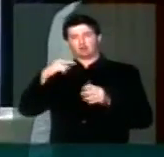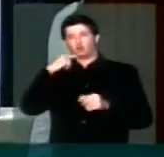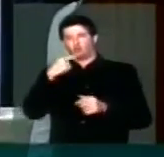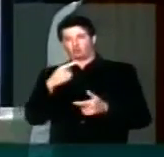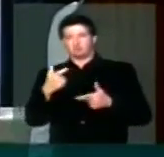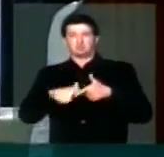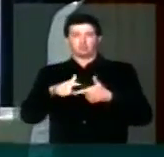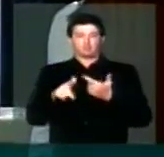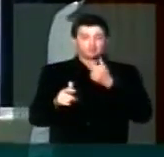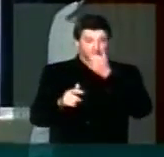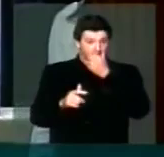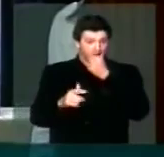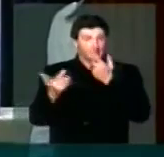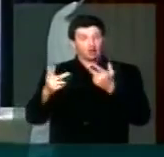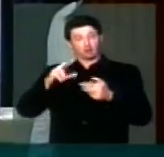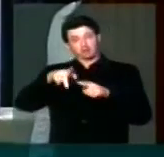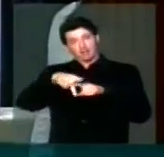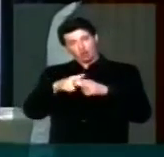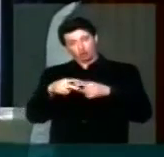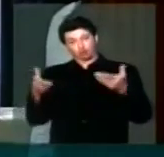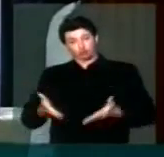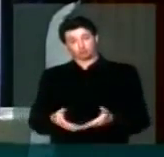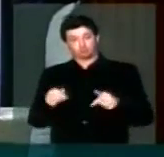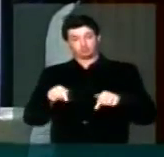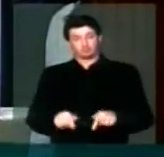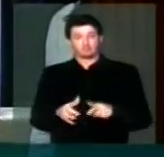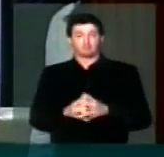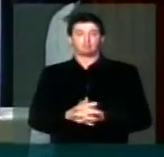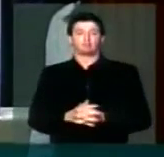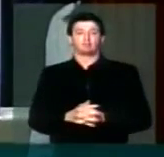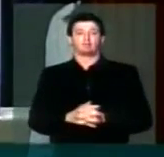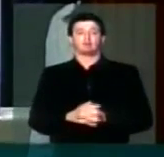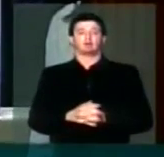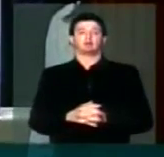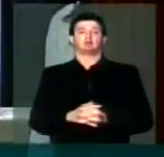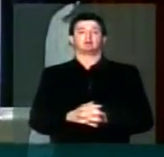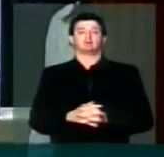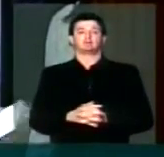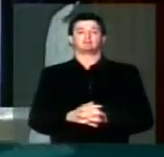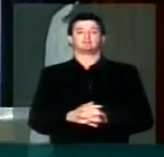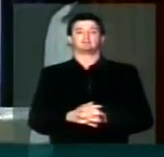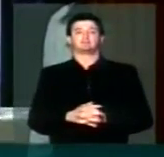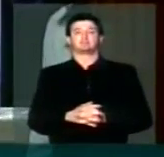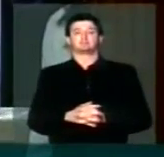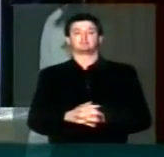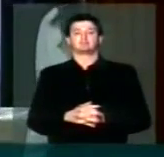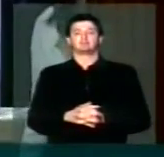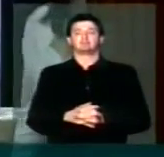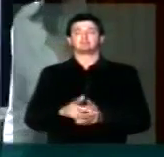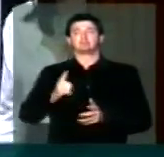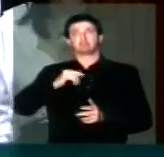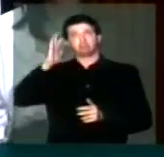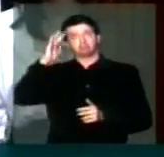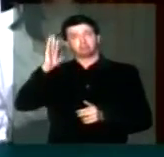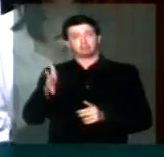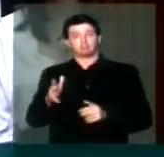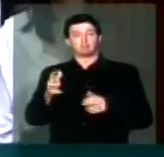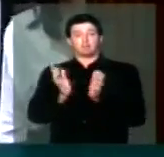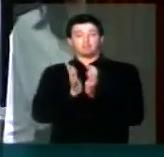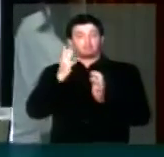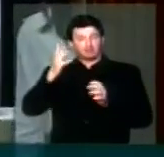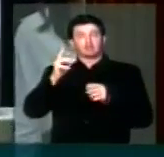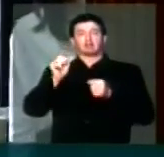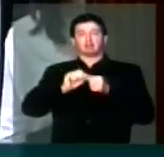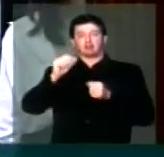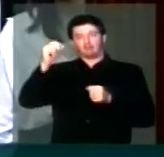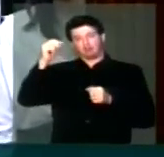consequências, e que nós estamos corrigindo na noite de hoje. E também nós estamos prevendo que os partidos